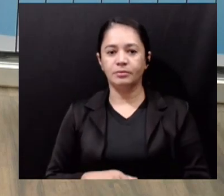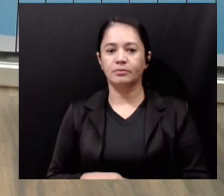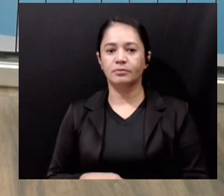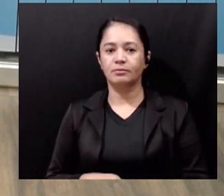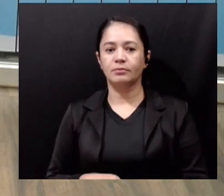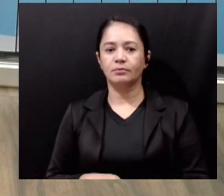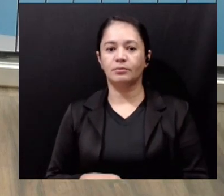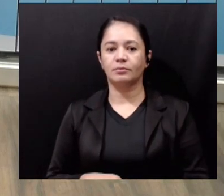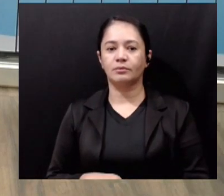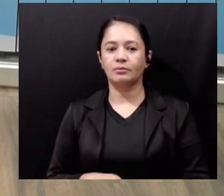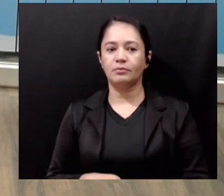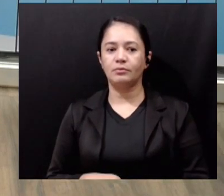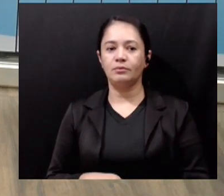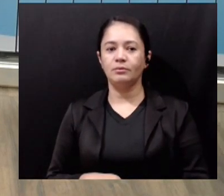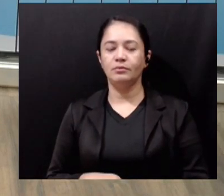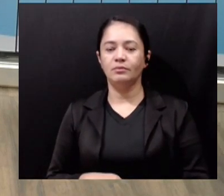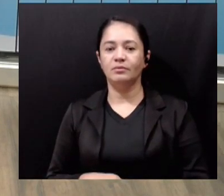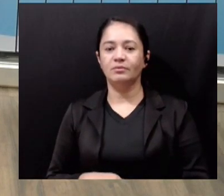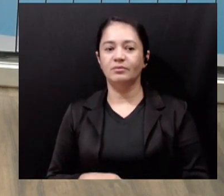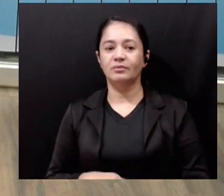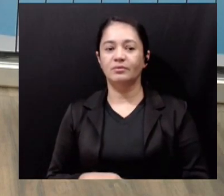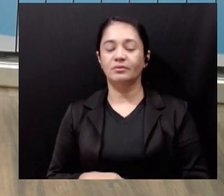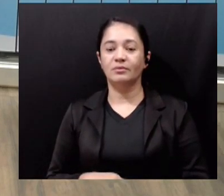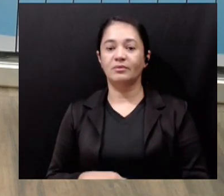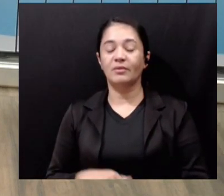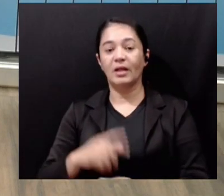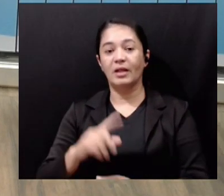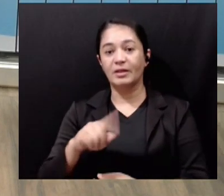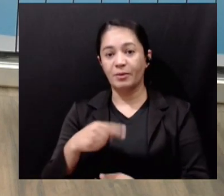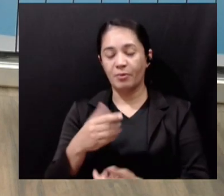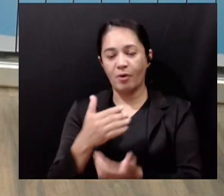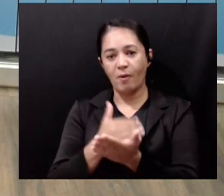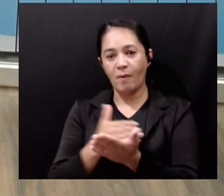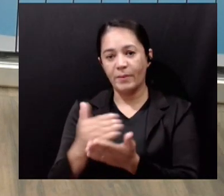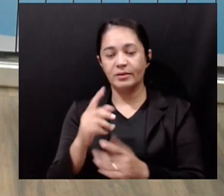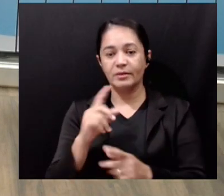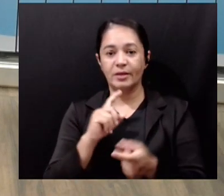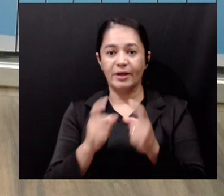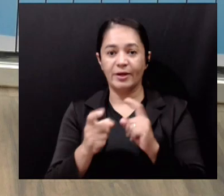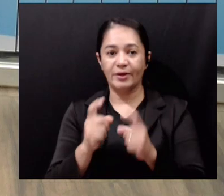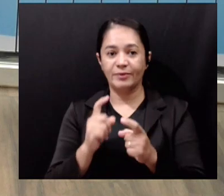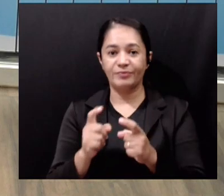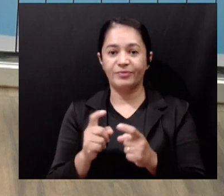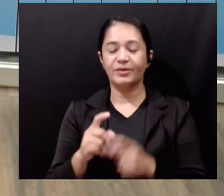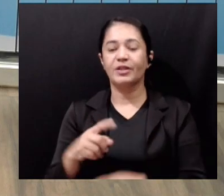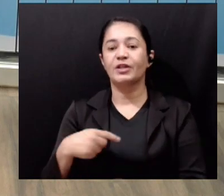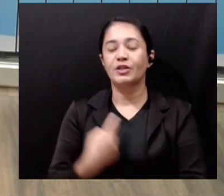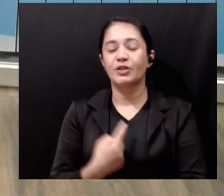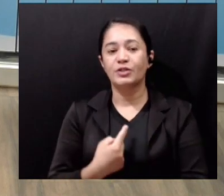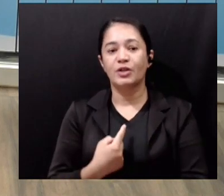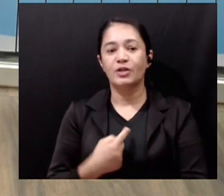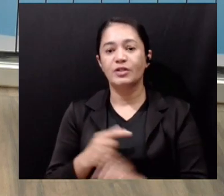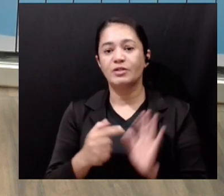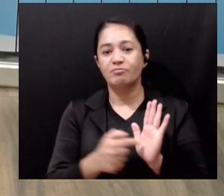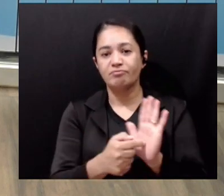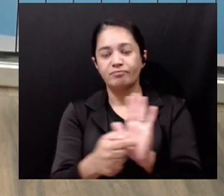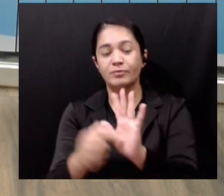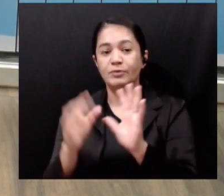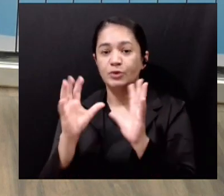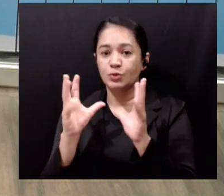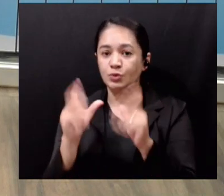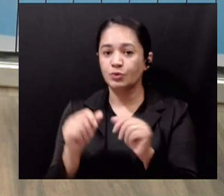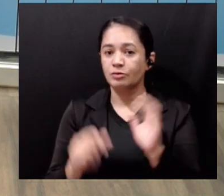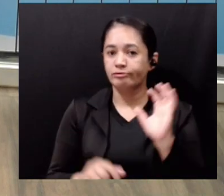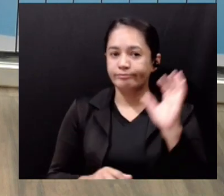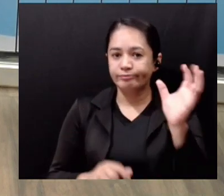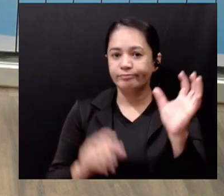E em breve começam as reuniões das frentes parlamentares e, claro, a gente traz tudo o que vai acontecer em cada uma delas aqui